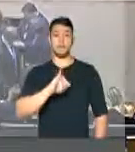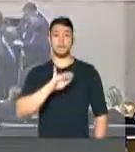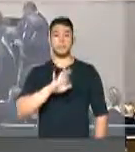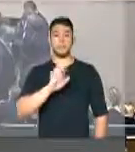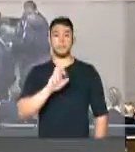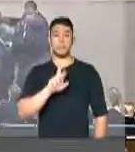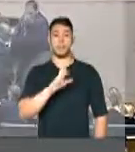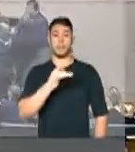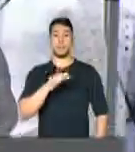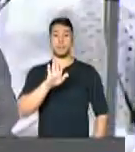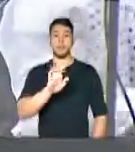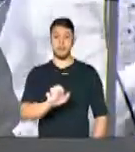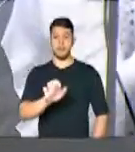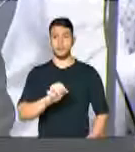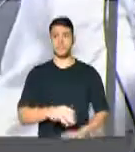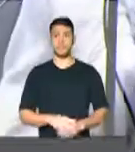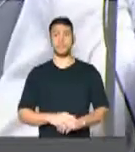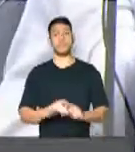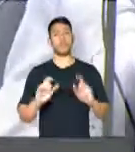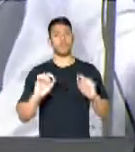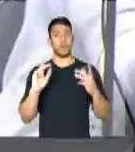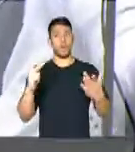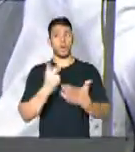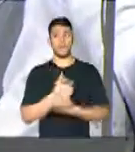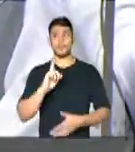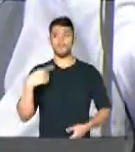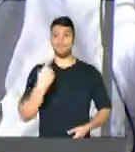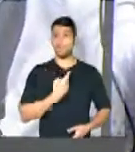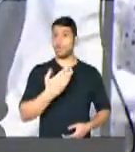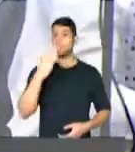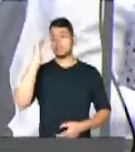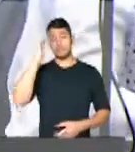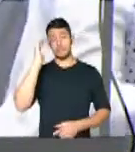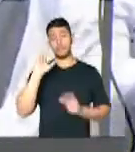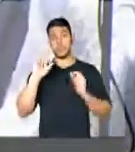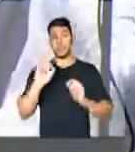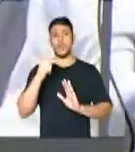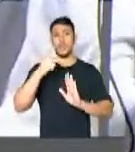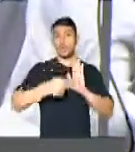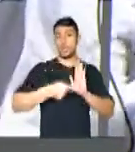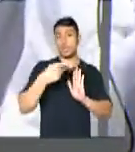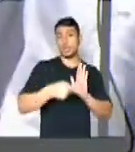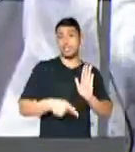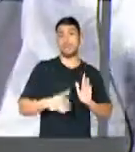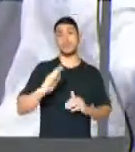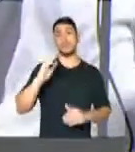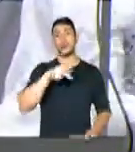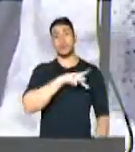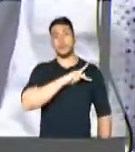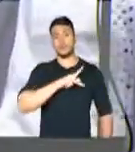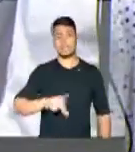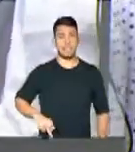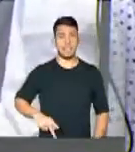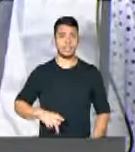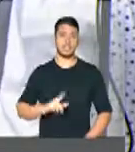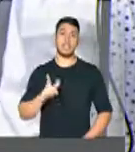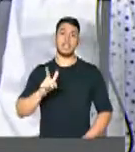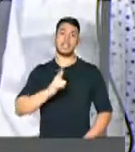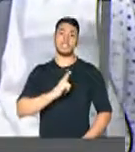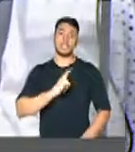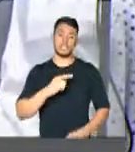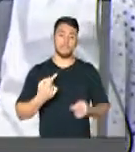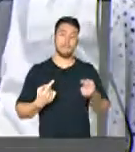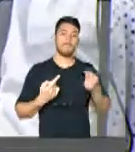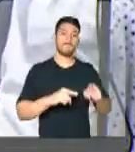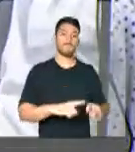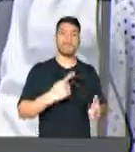encaminhado pelo presidente da República penalizava enormemente o trabalhador, pois retirava dos trabalhadores o direito de